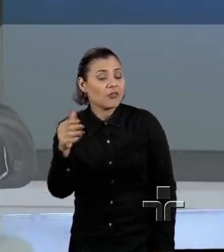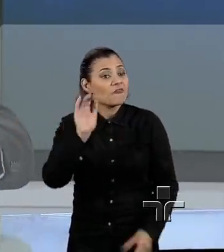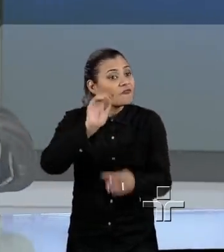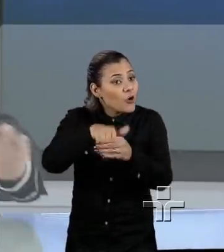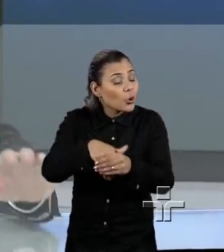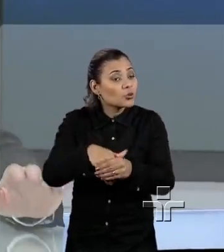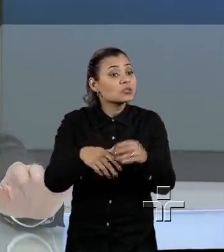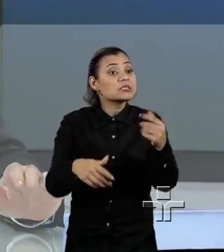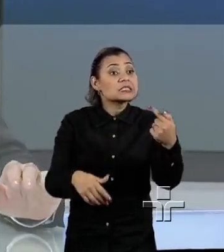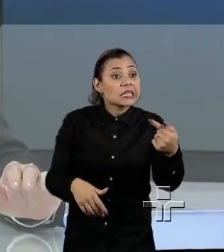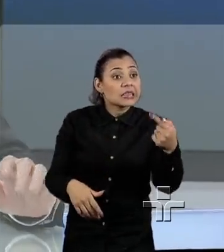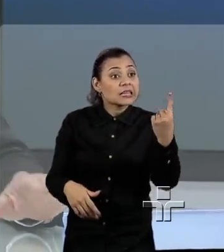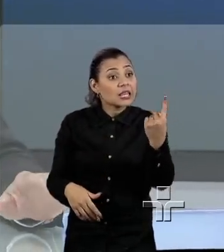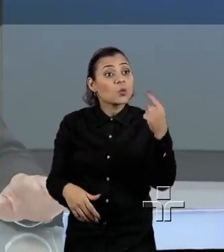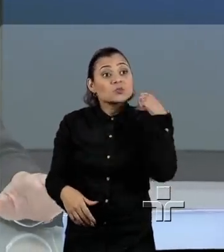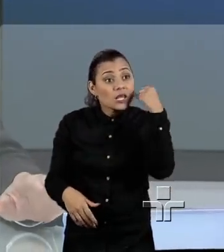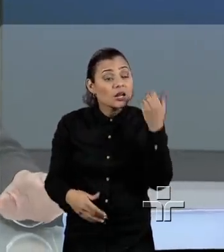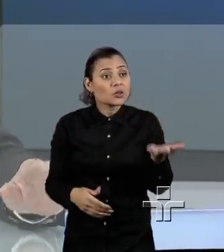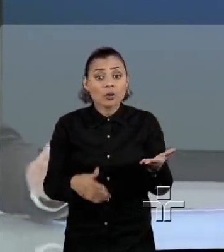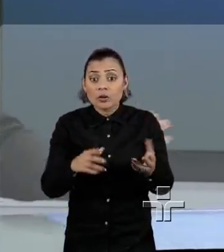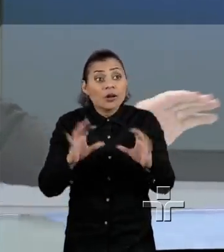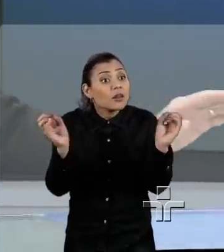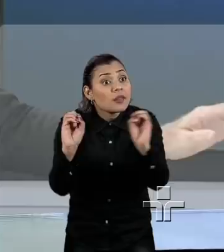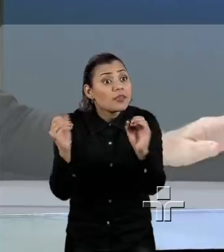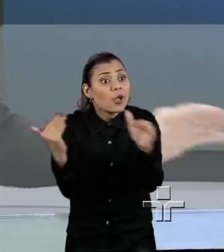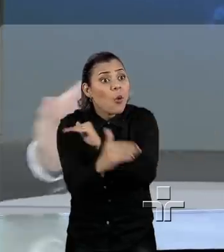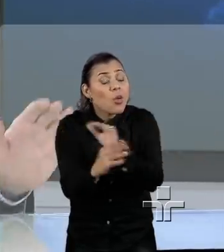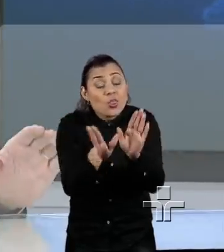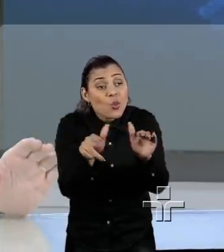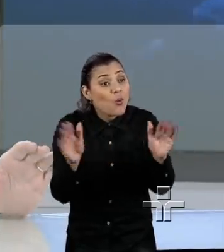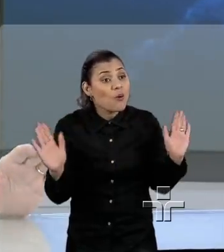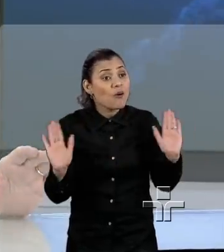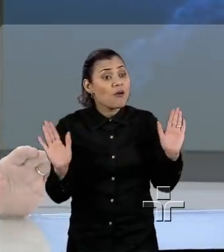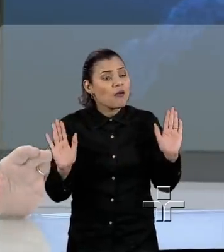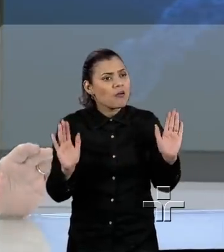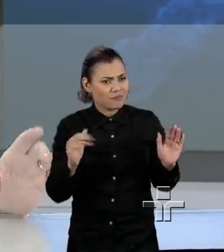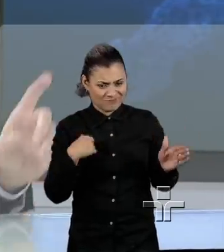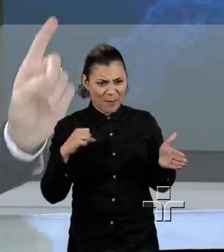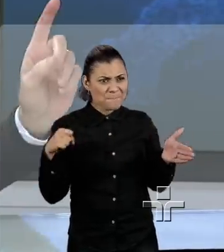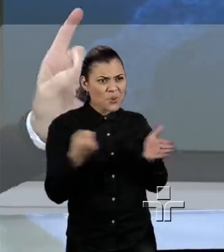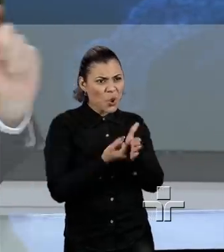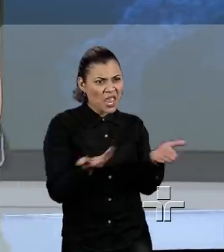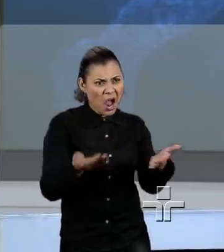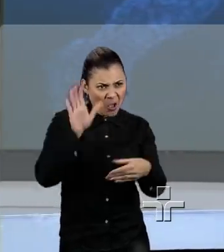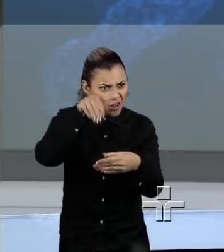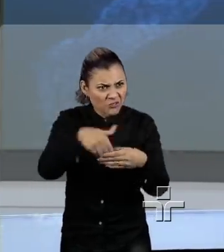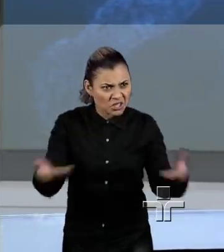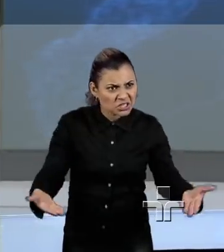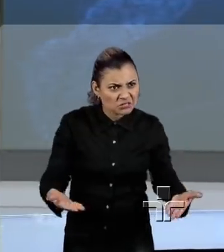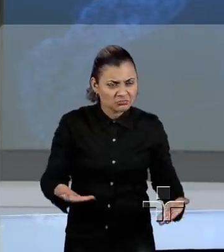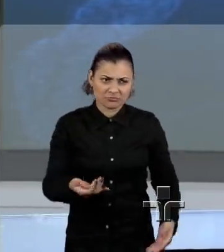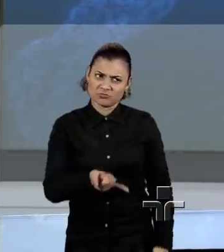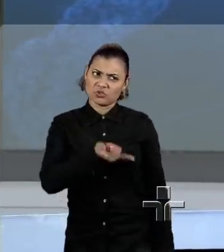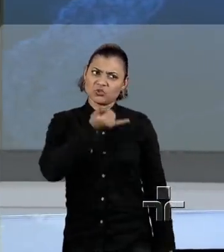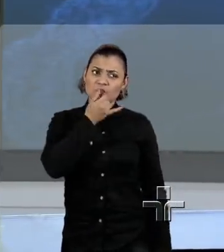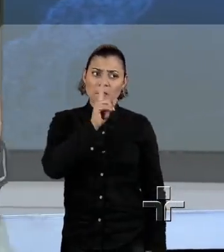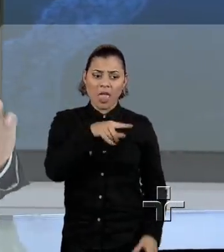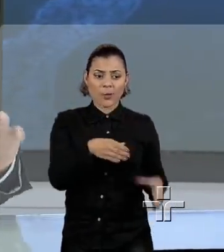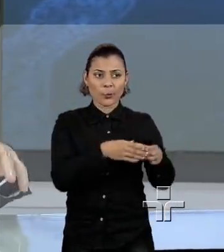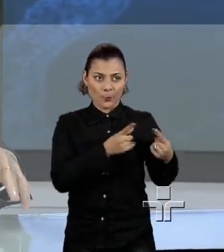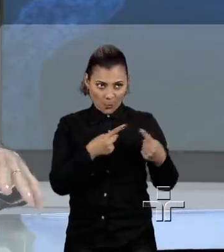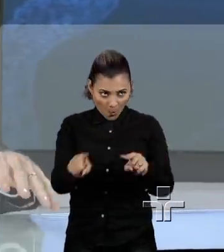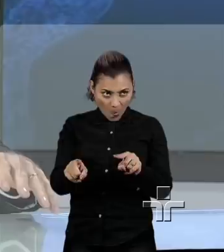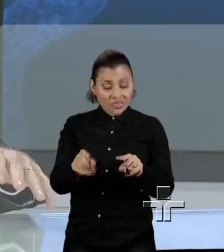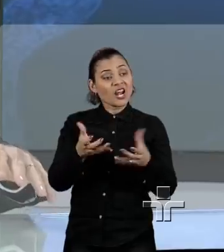senadores, que era o plenário que tinha lá, ninguém votou contra. Então, bloquear o quê? Na verdade, essa é a tentativa da oposição. Falar,